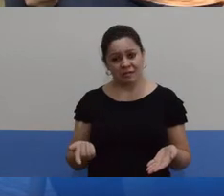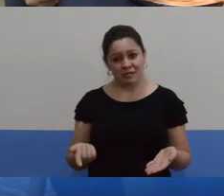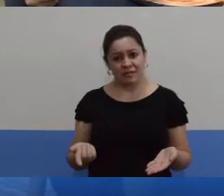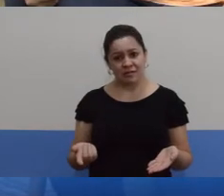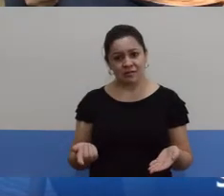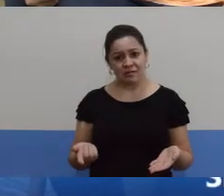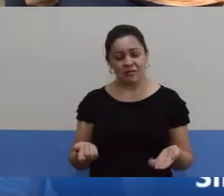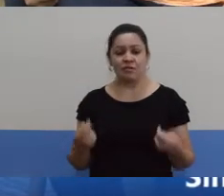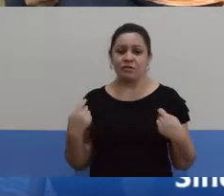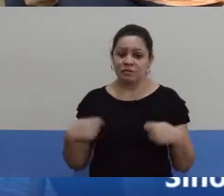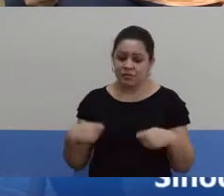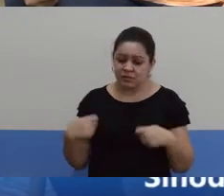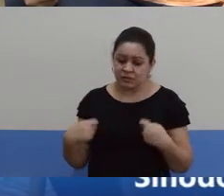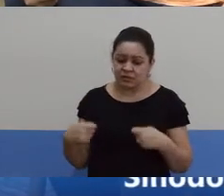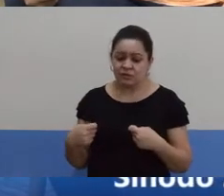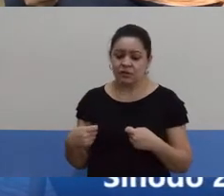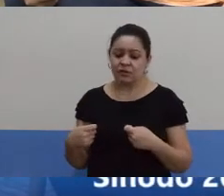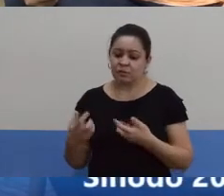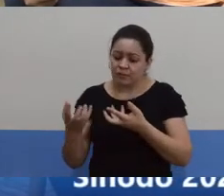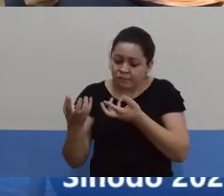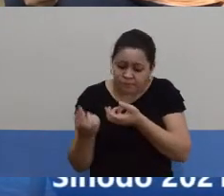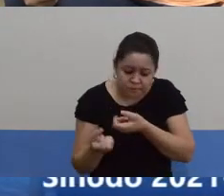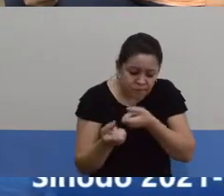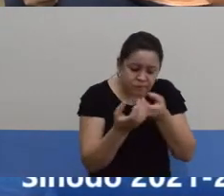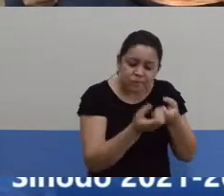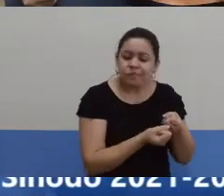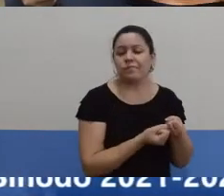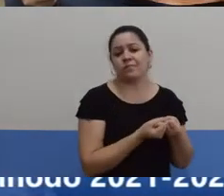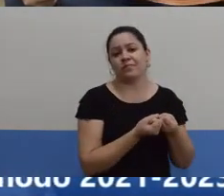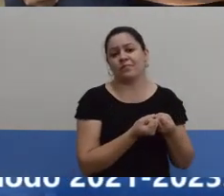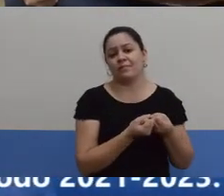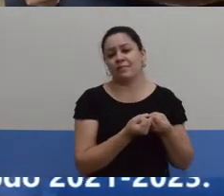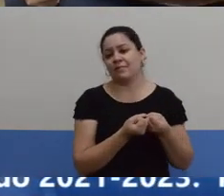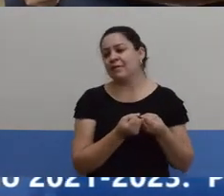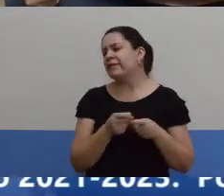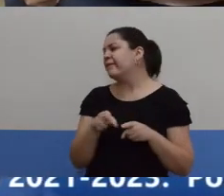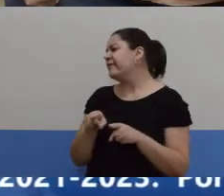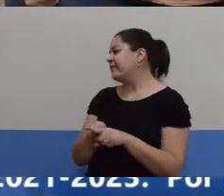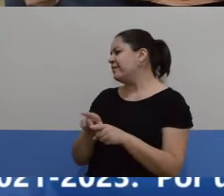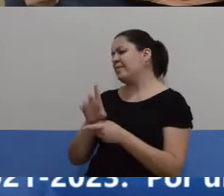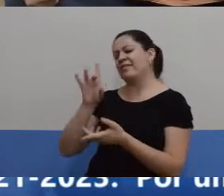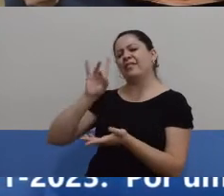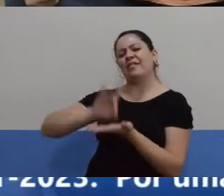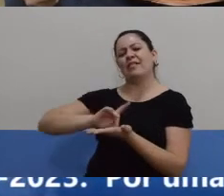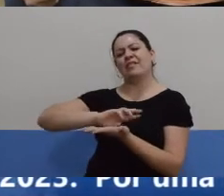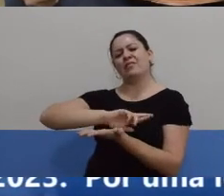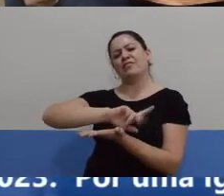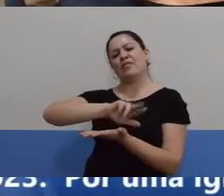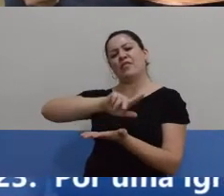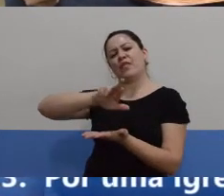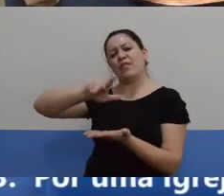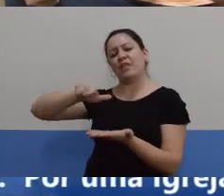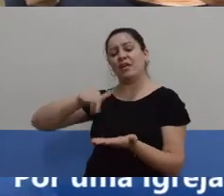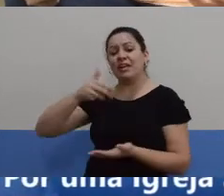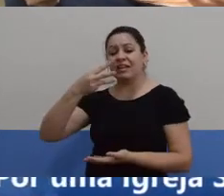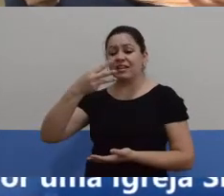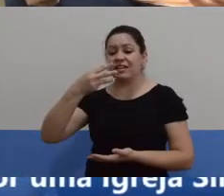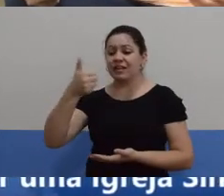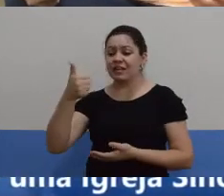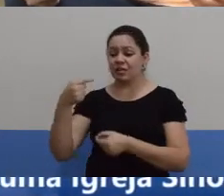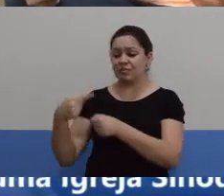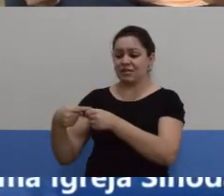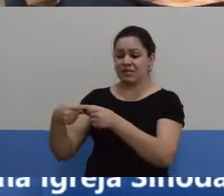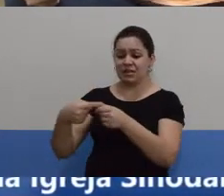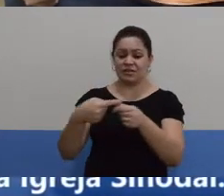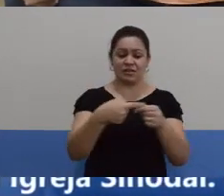ouvir os políticos, precisamos dar um jeito de aproximar desse político. E né? temos também as várias realidades. Se falamos de 31 municípios da nossa